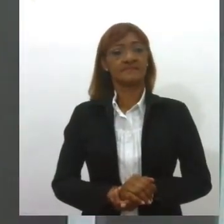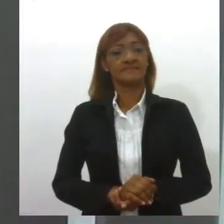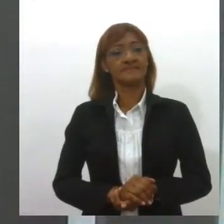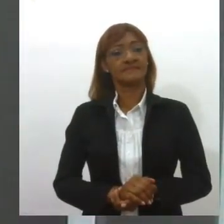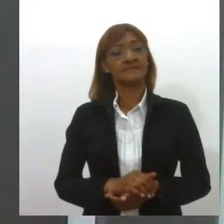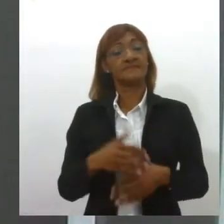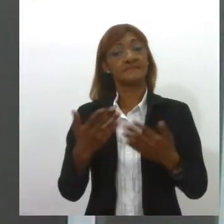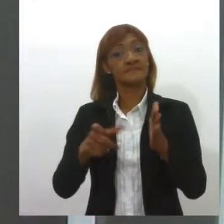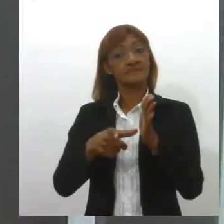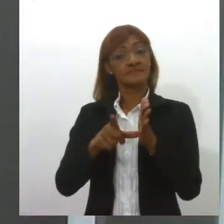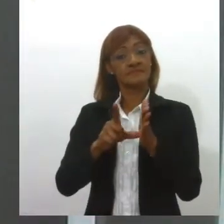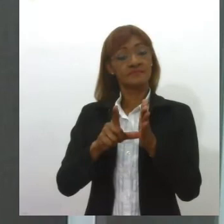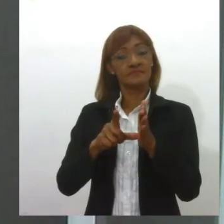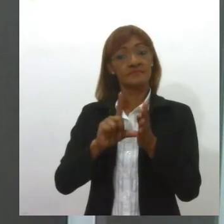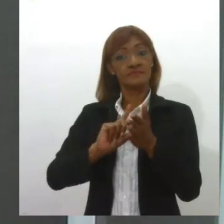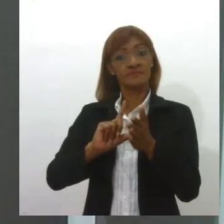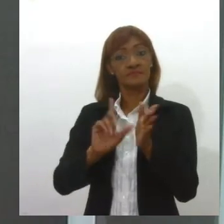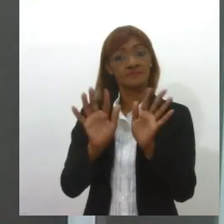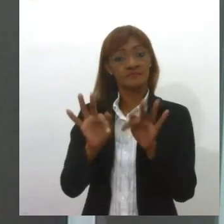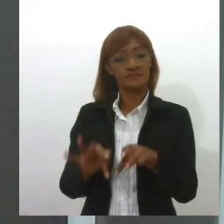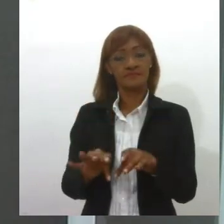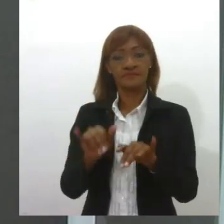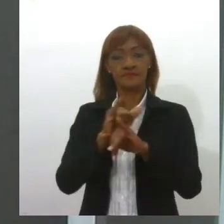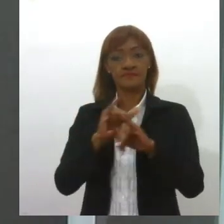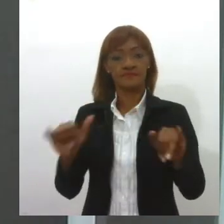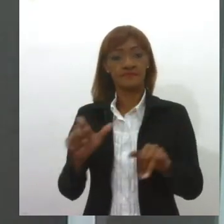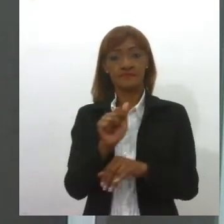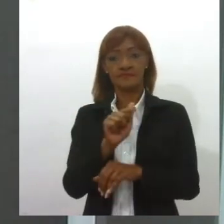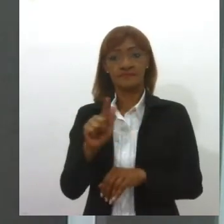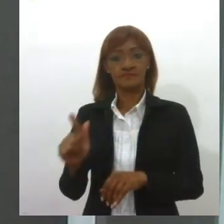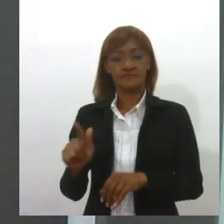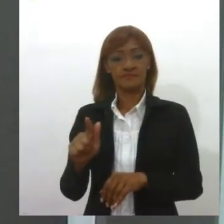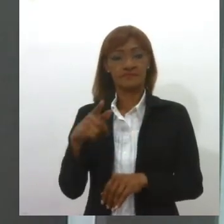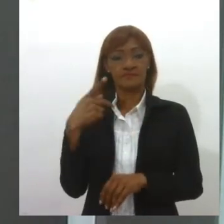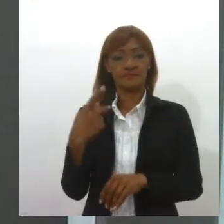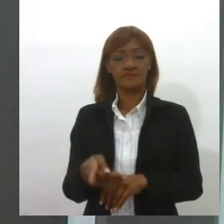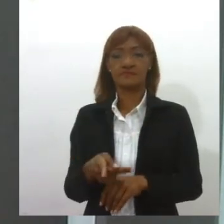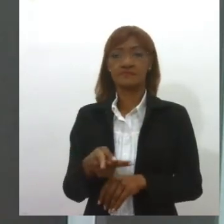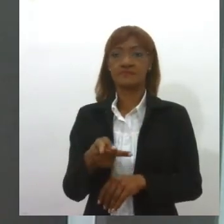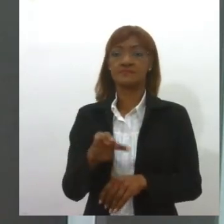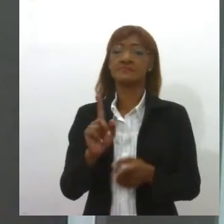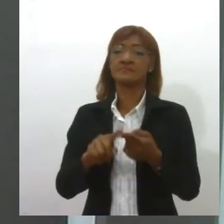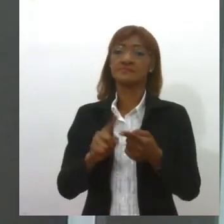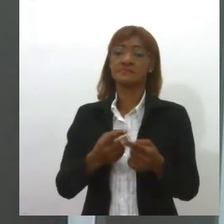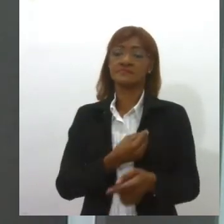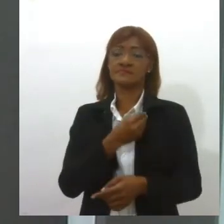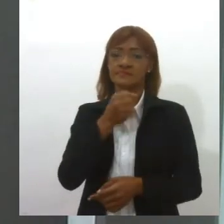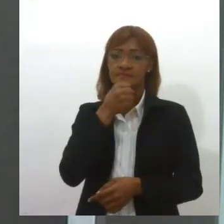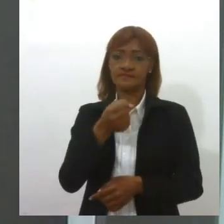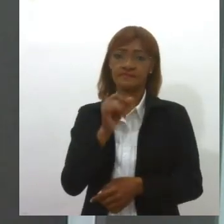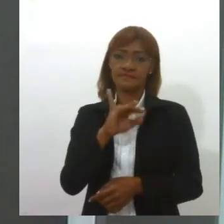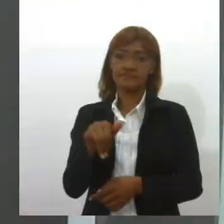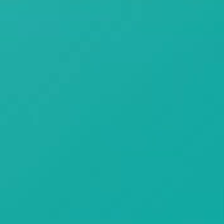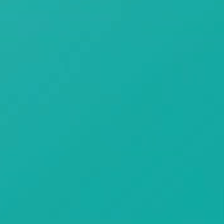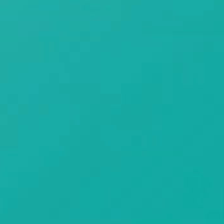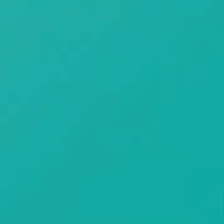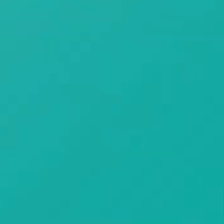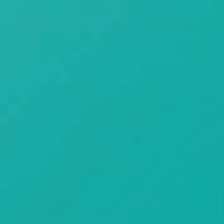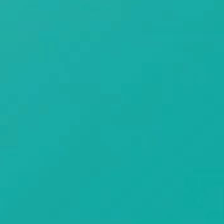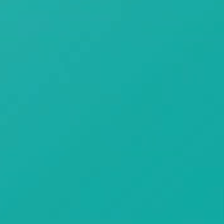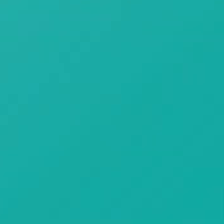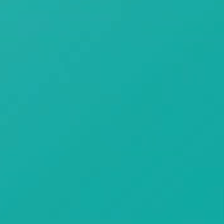E antes de encerrar, a gente retoma as notícias do Parlamento Estadual, agora com a participação da agência de notícias Alese.